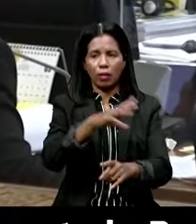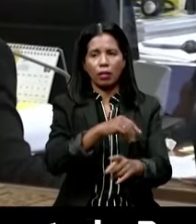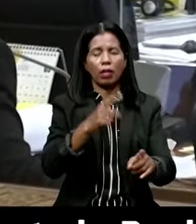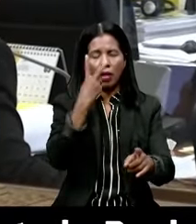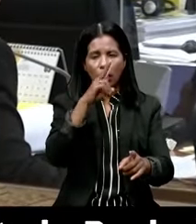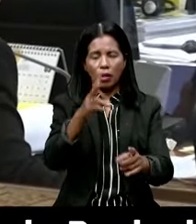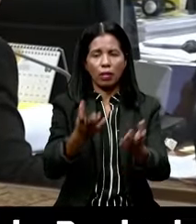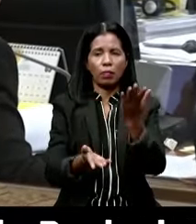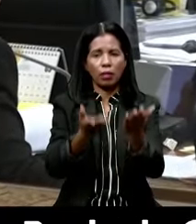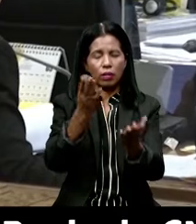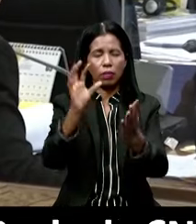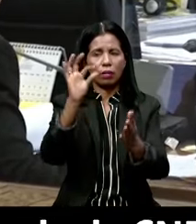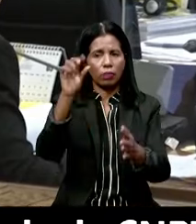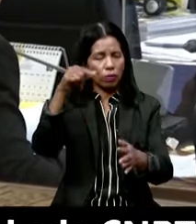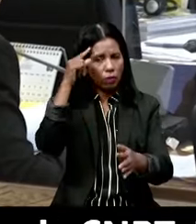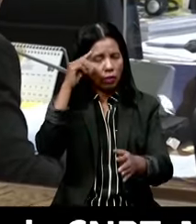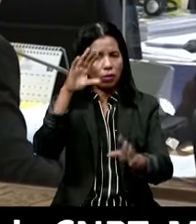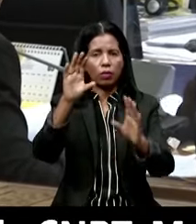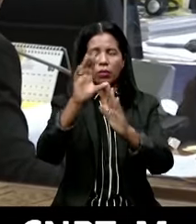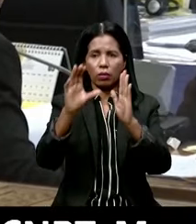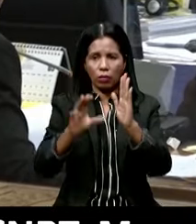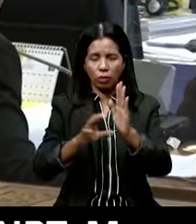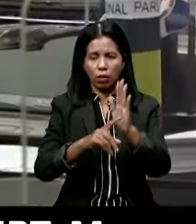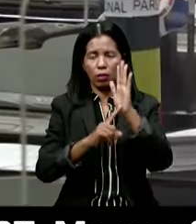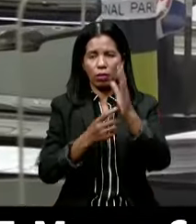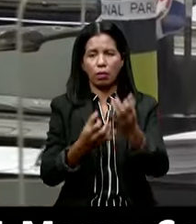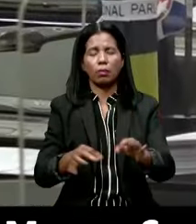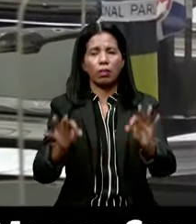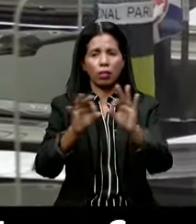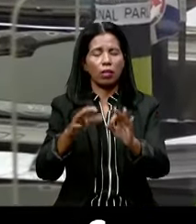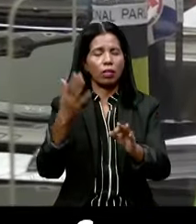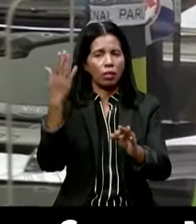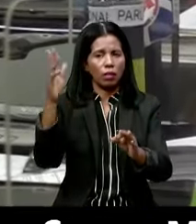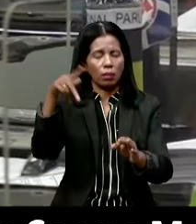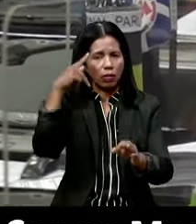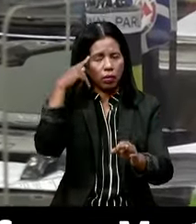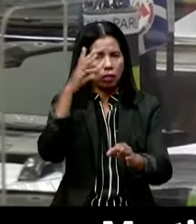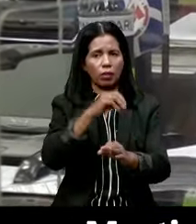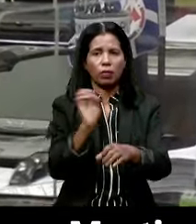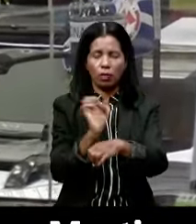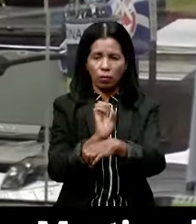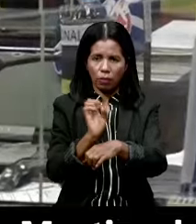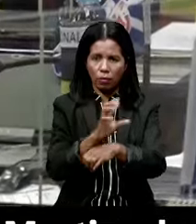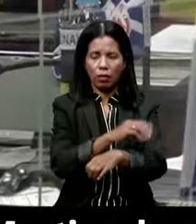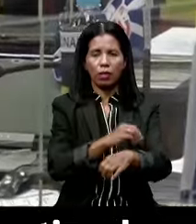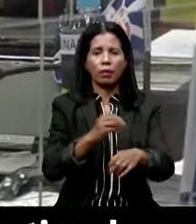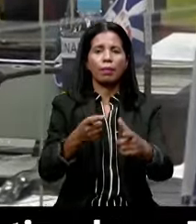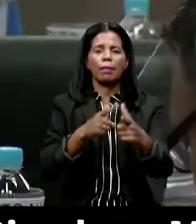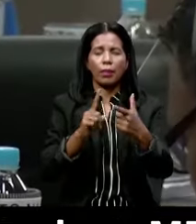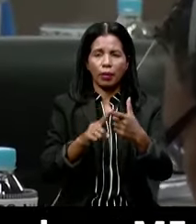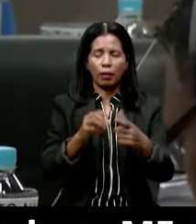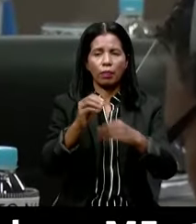com abandono governo constitucional, lhe russi setor importante sira e a área política no econômica, onde considera